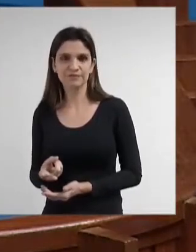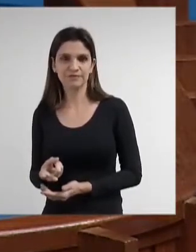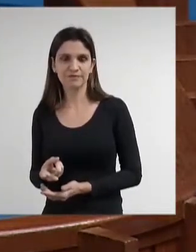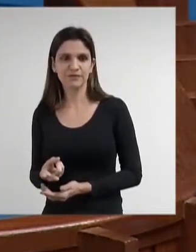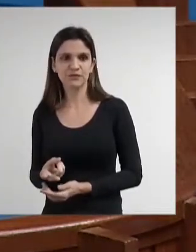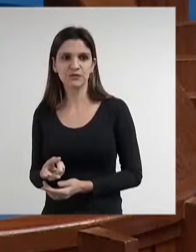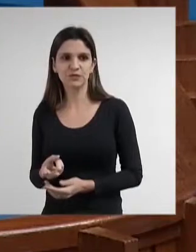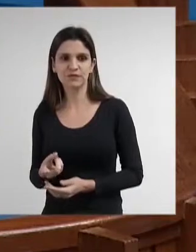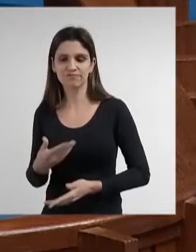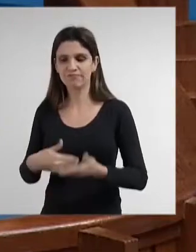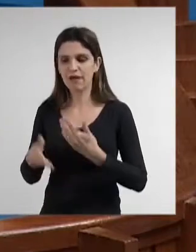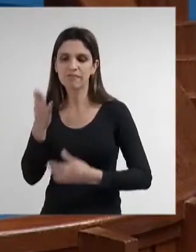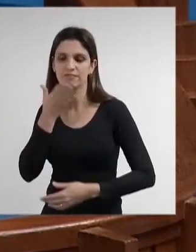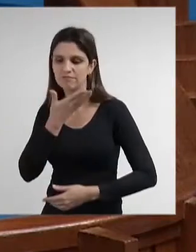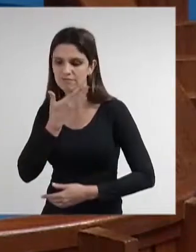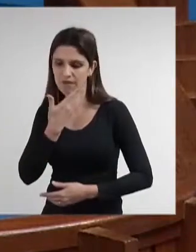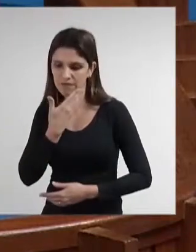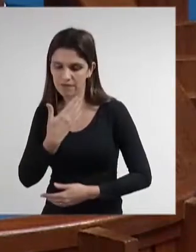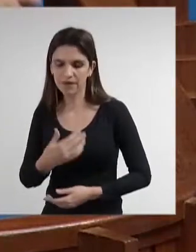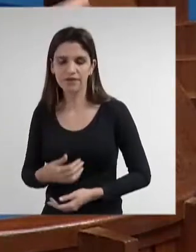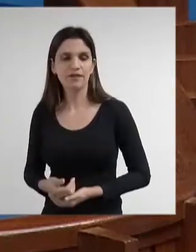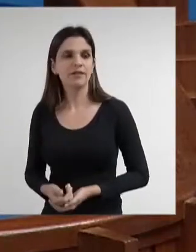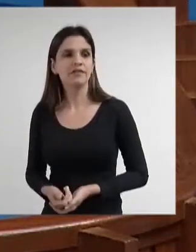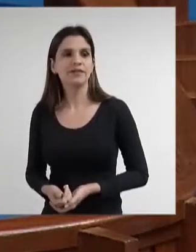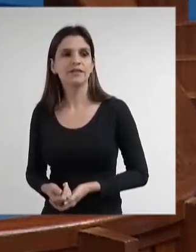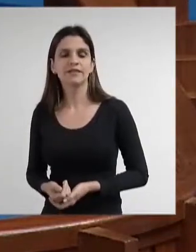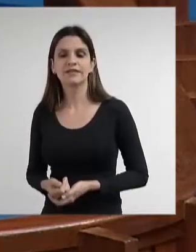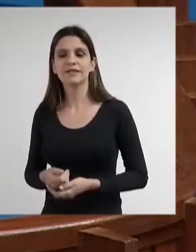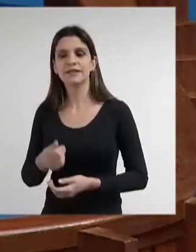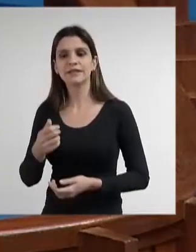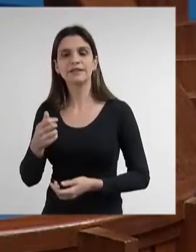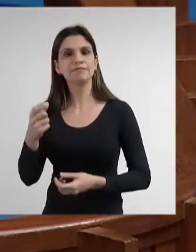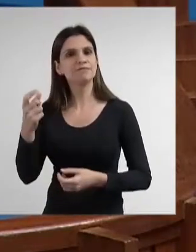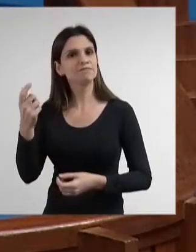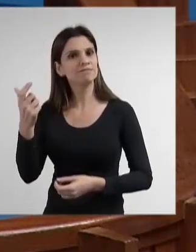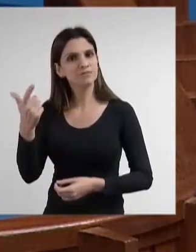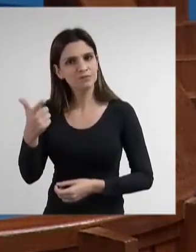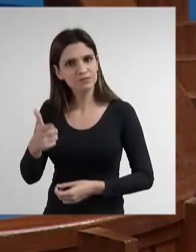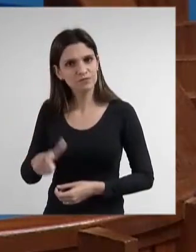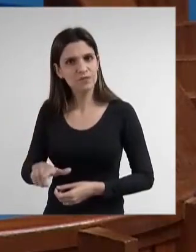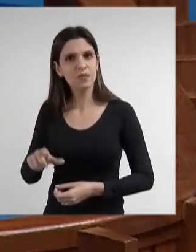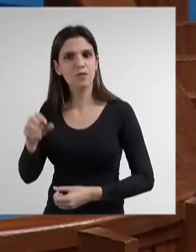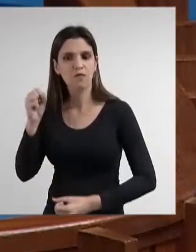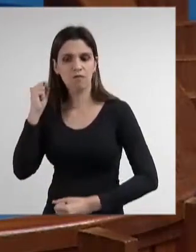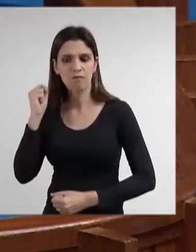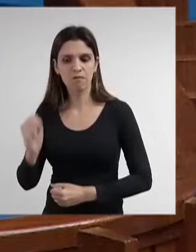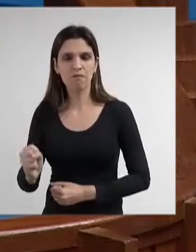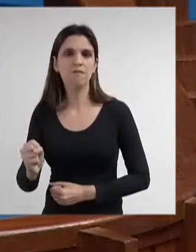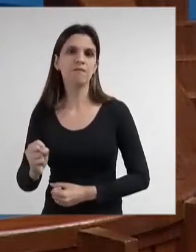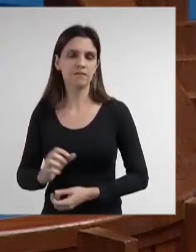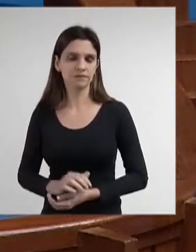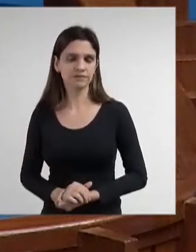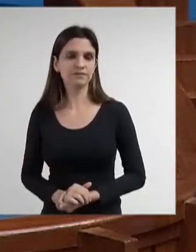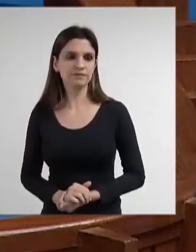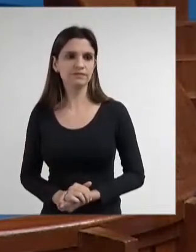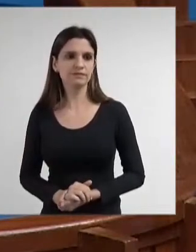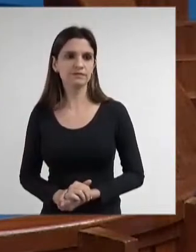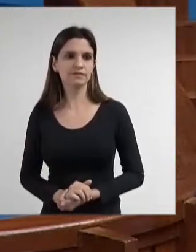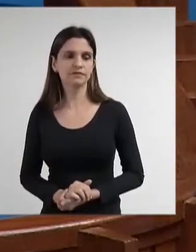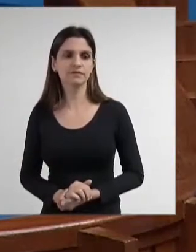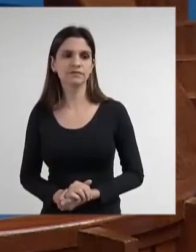ele reincide, comete o outro feminicídio. Portanto, quando a gente sempre usa essa